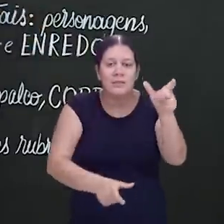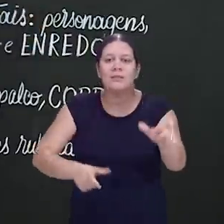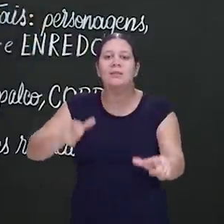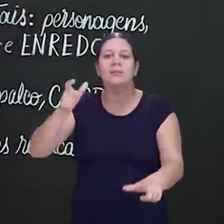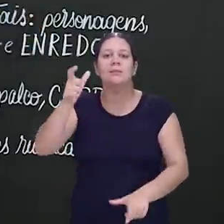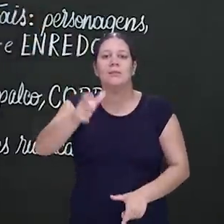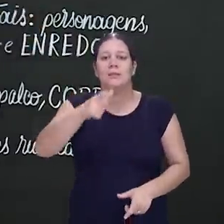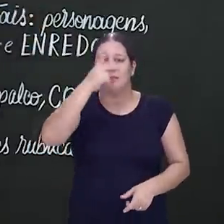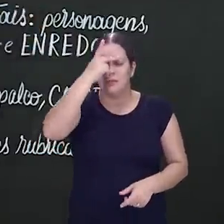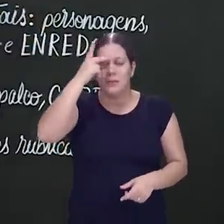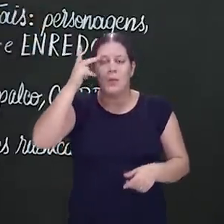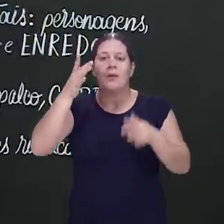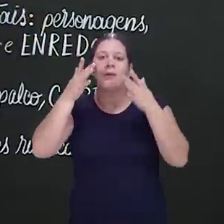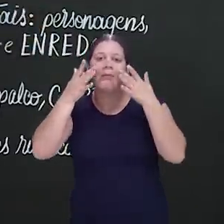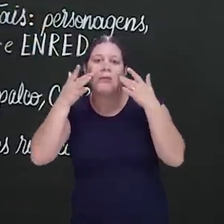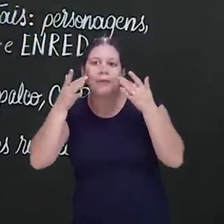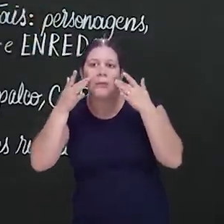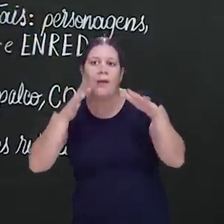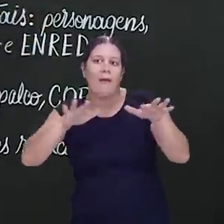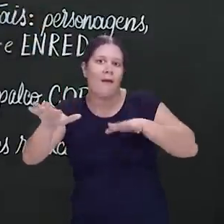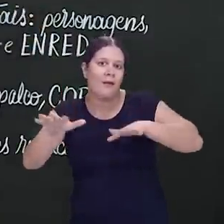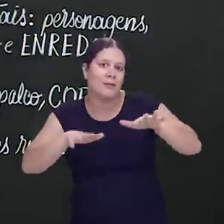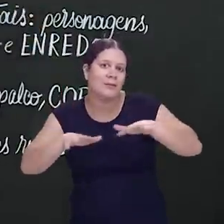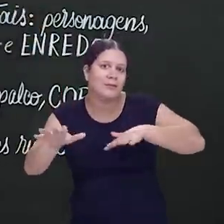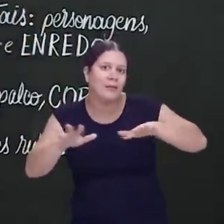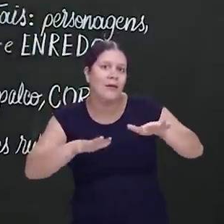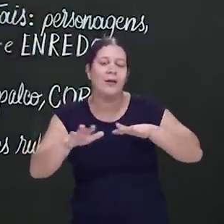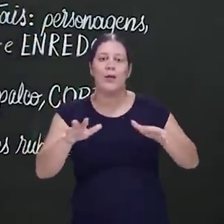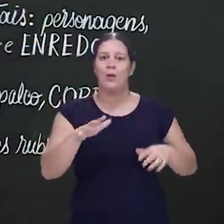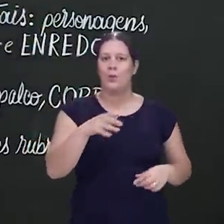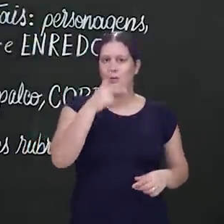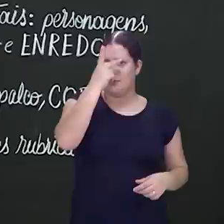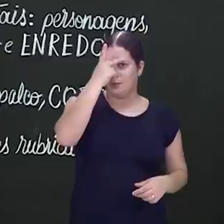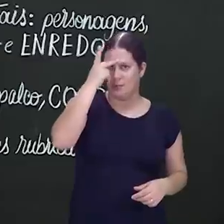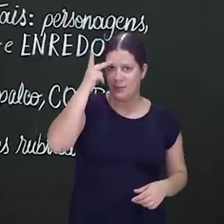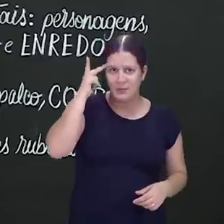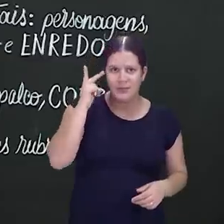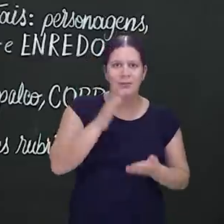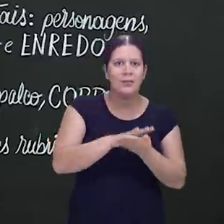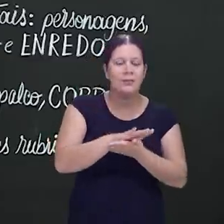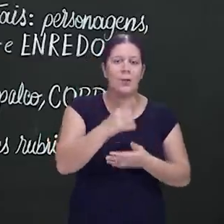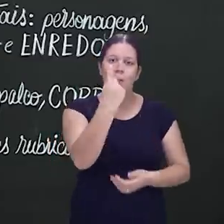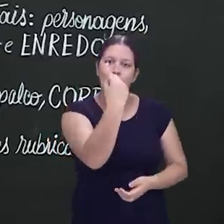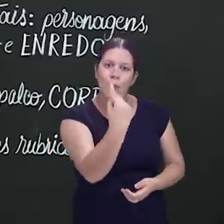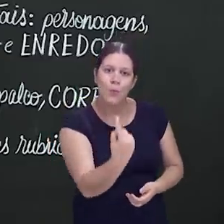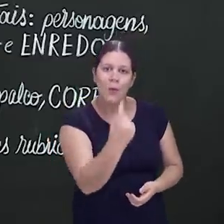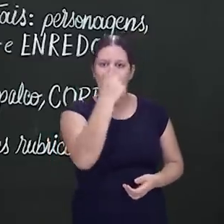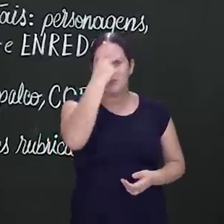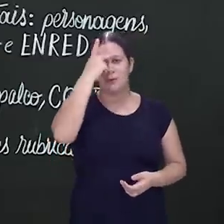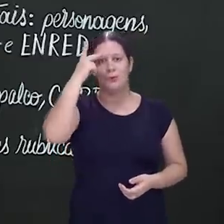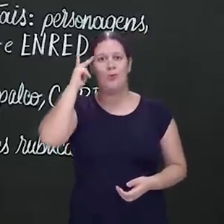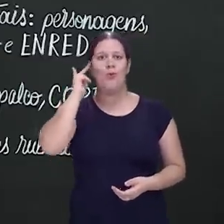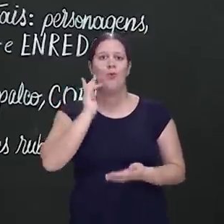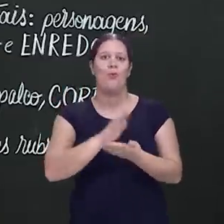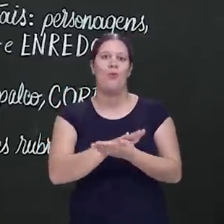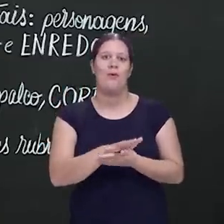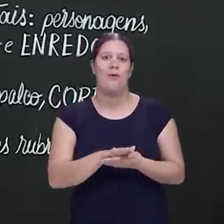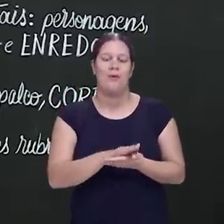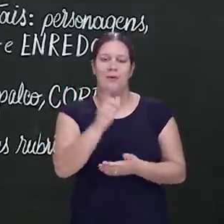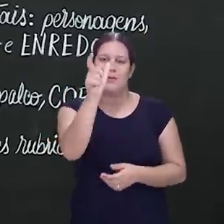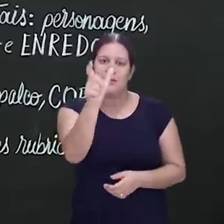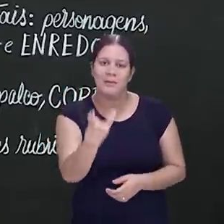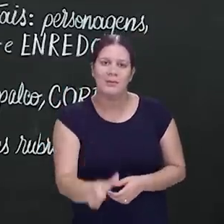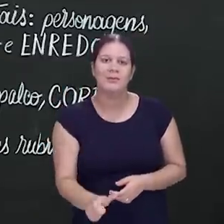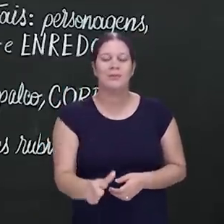personagens. Se o drama é a ação na vida de alguém. Eu preciso de pelo menos um personagem. Sim, porque vocês podem